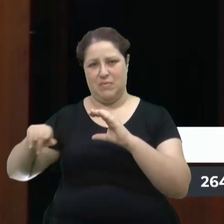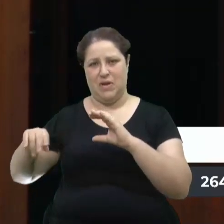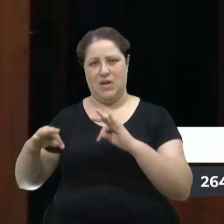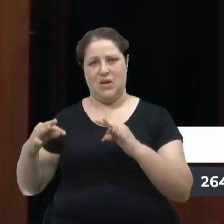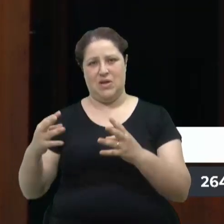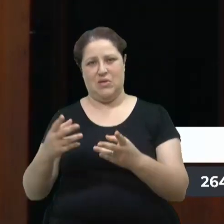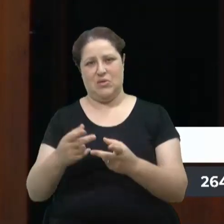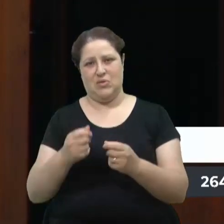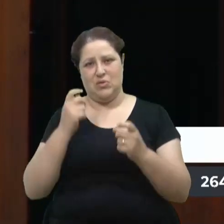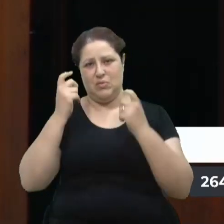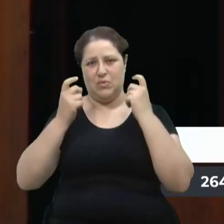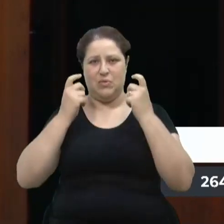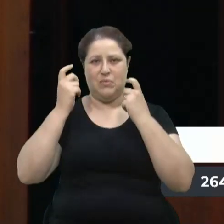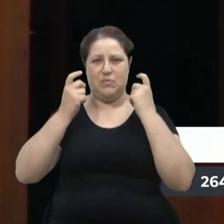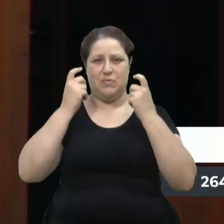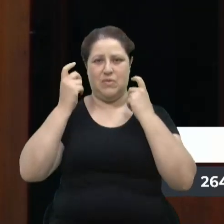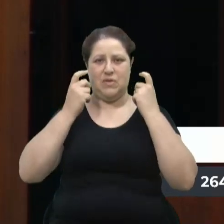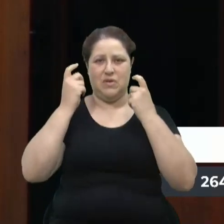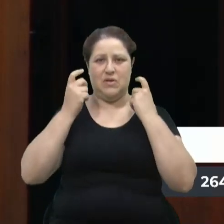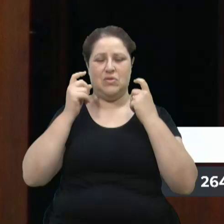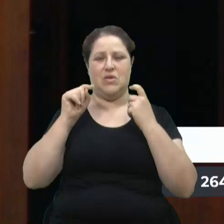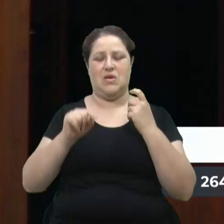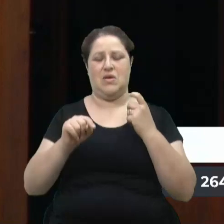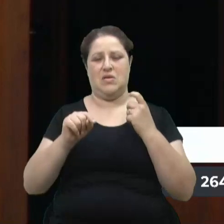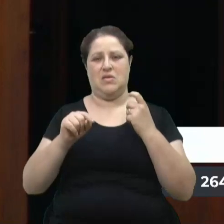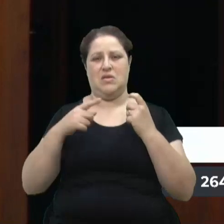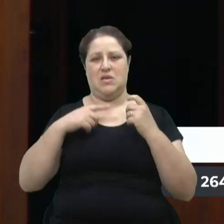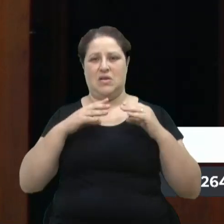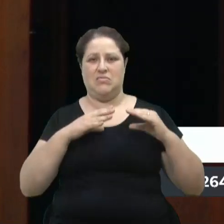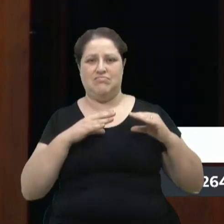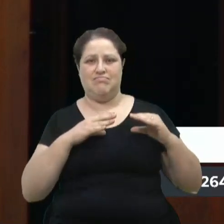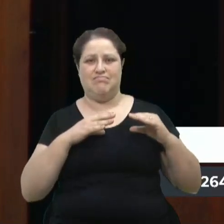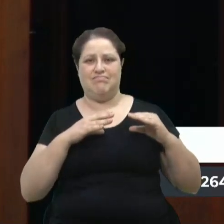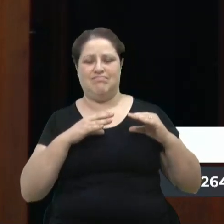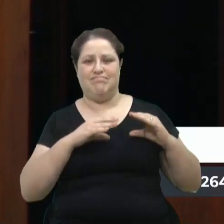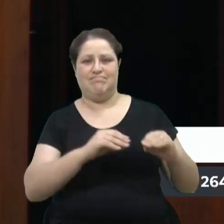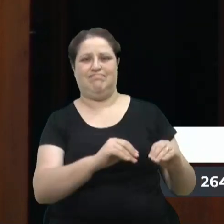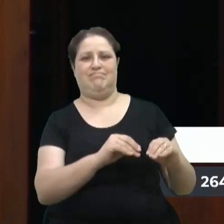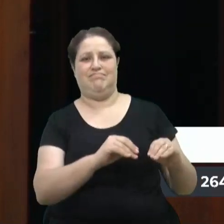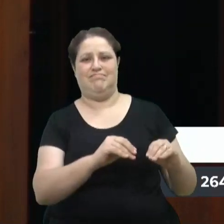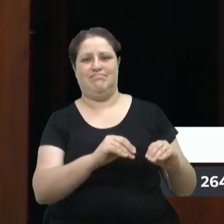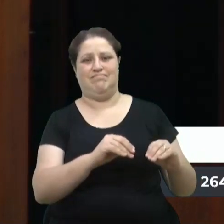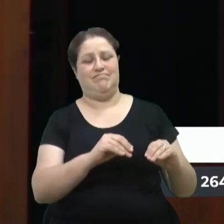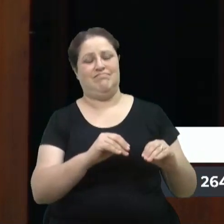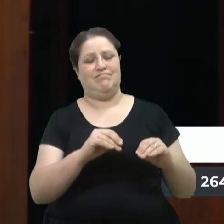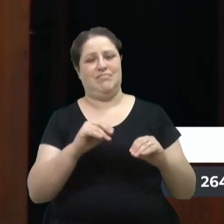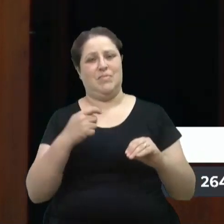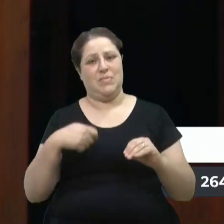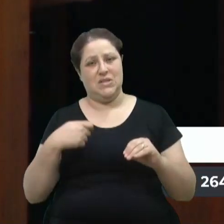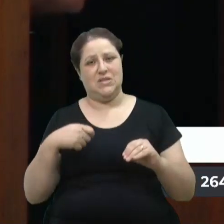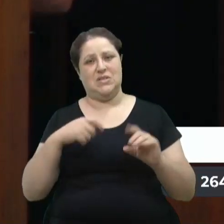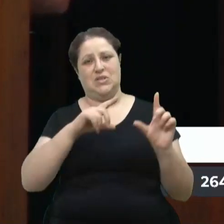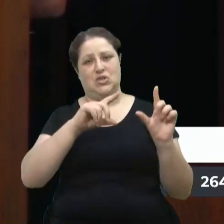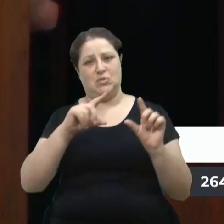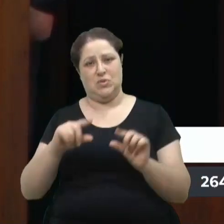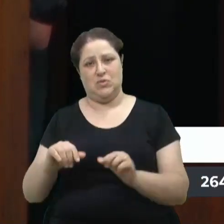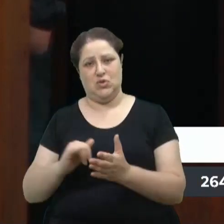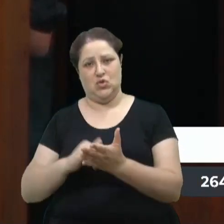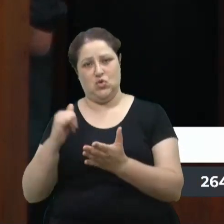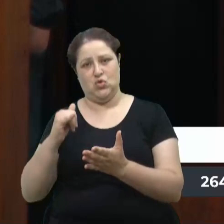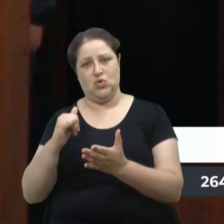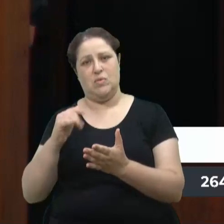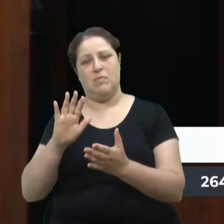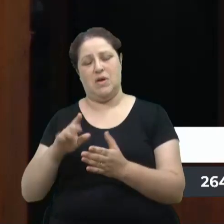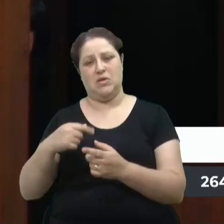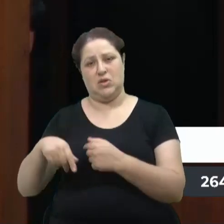todos estão muito preocupados com essa intervenção. Ou seja, deixa a economia rolar, tem que baixar os juros? Tem, mas